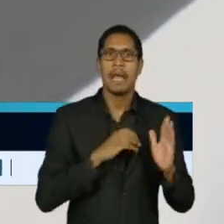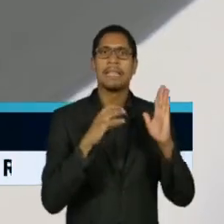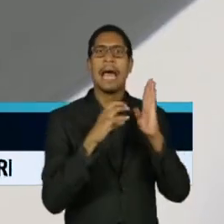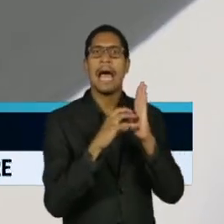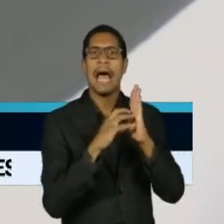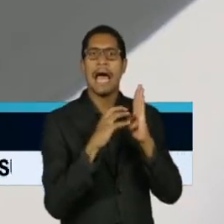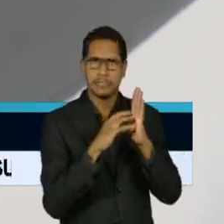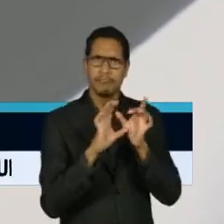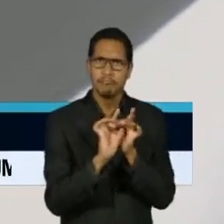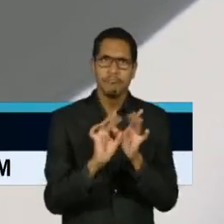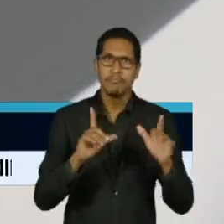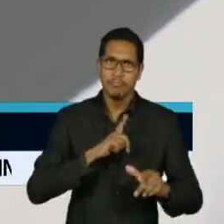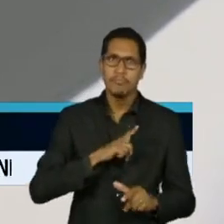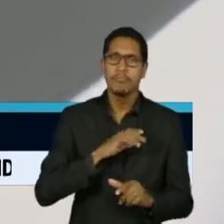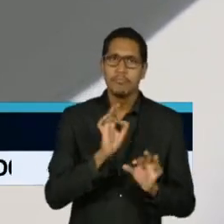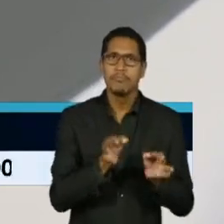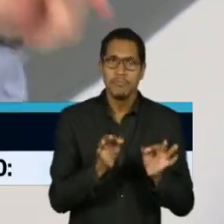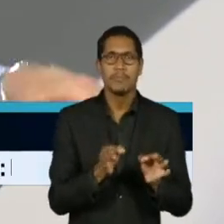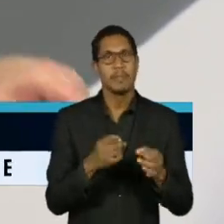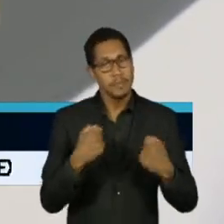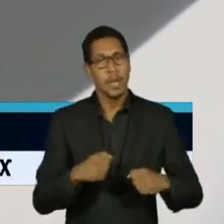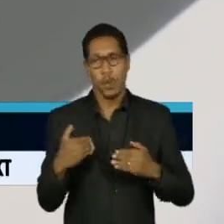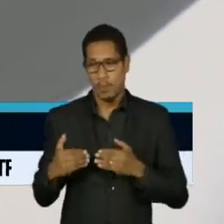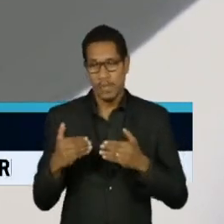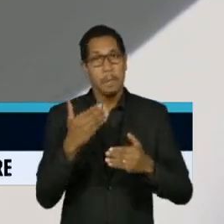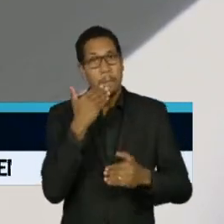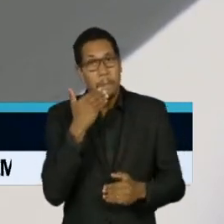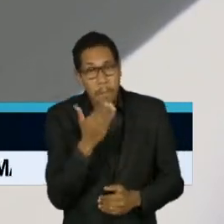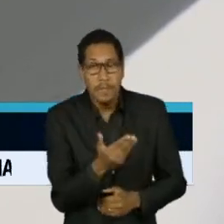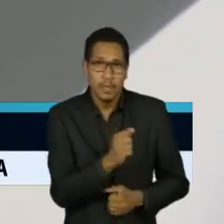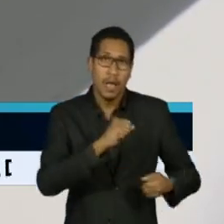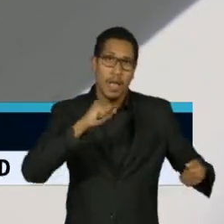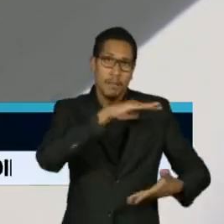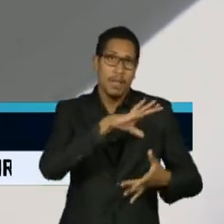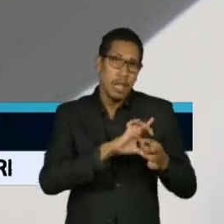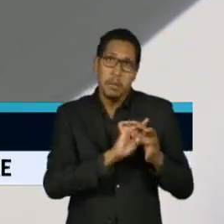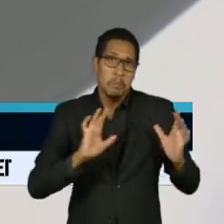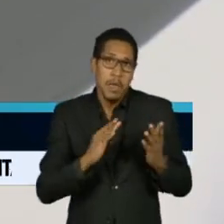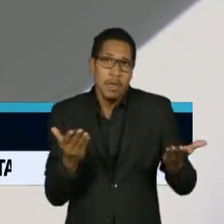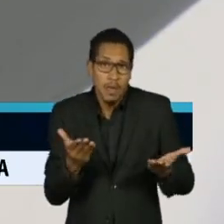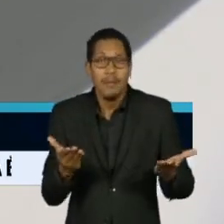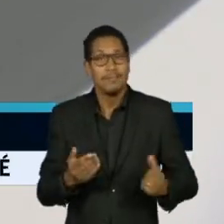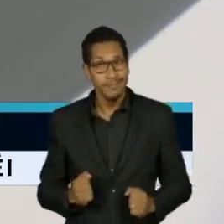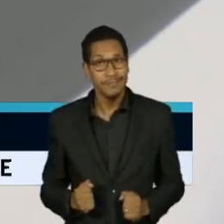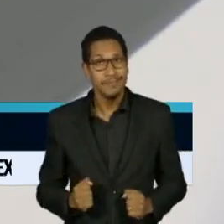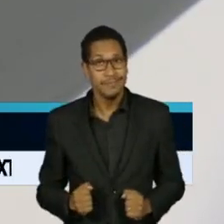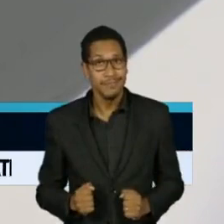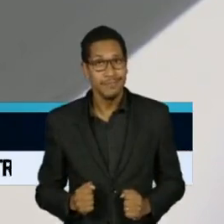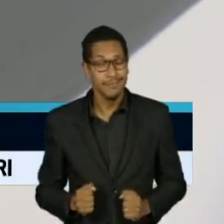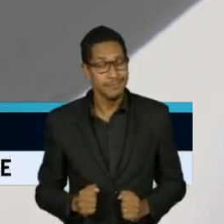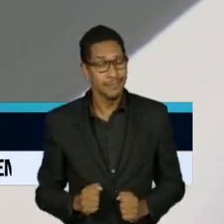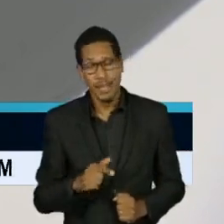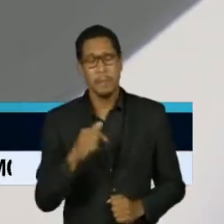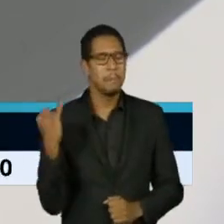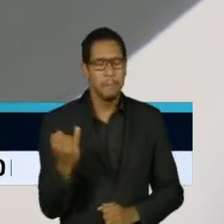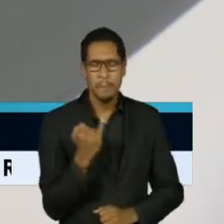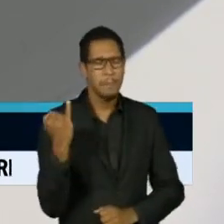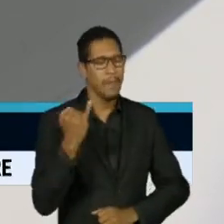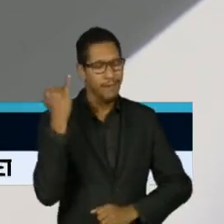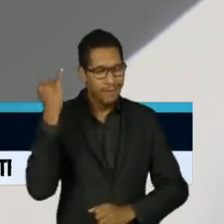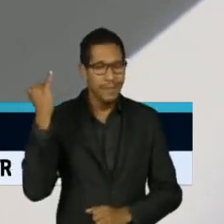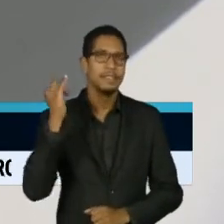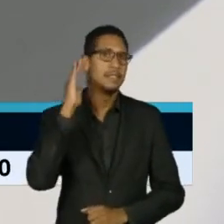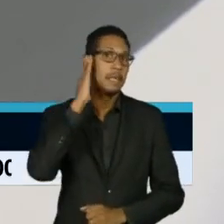liberado. Então, o Ministério tinha que pedir, agora pediu e a Anvisa vai liberar o autoteste, né? É muito importante a gente